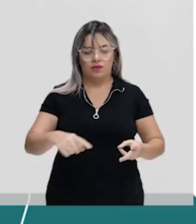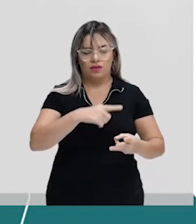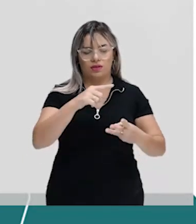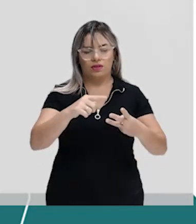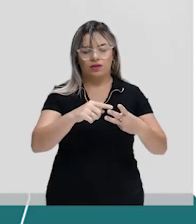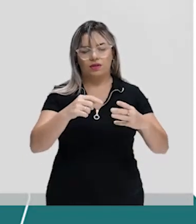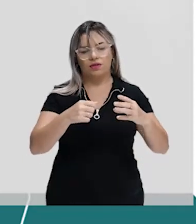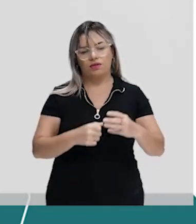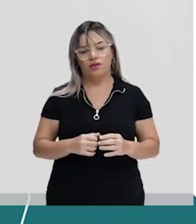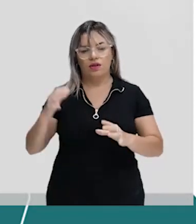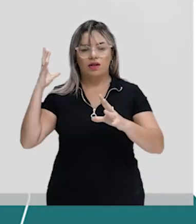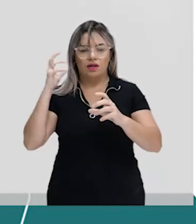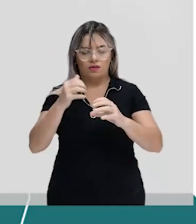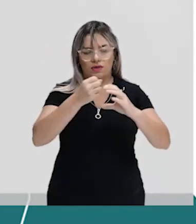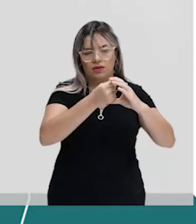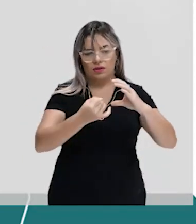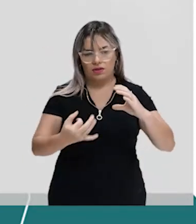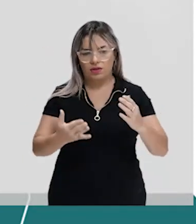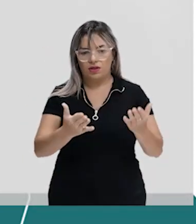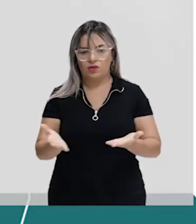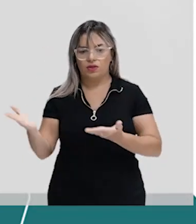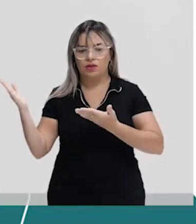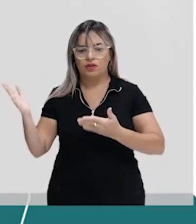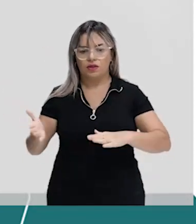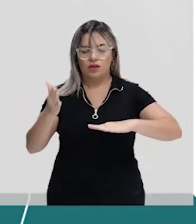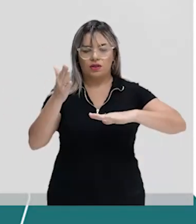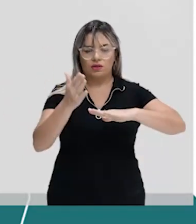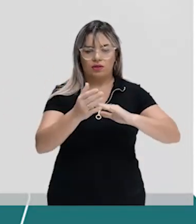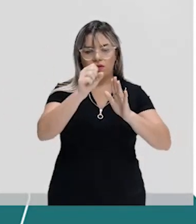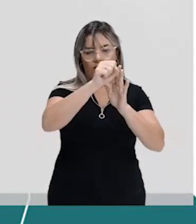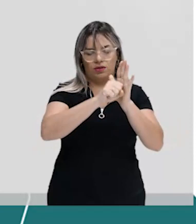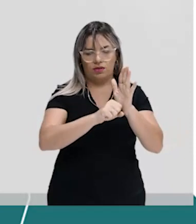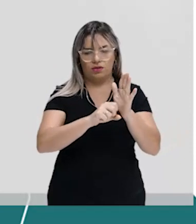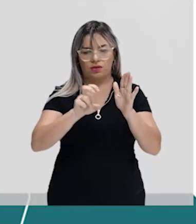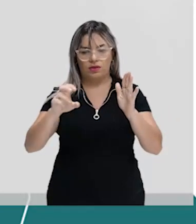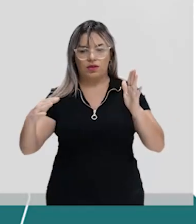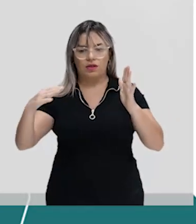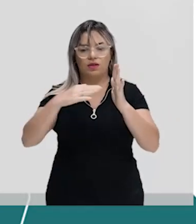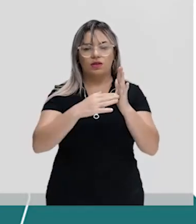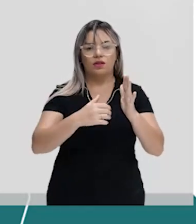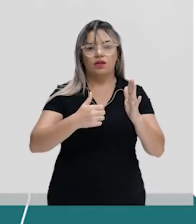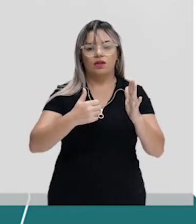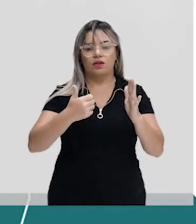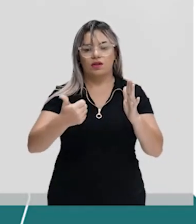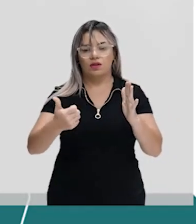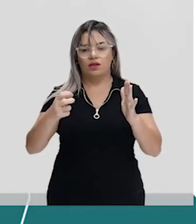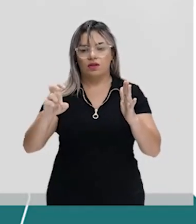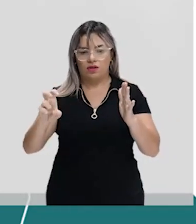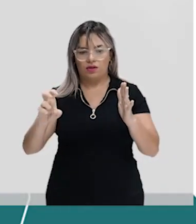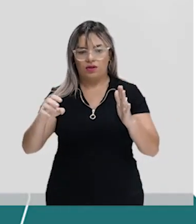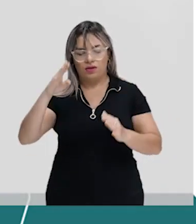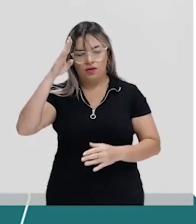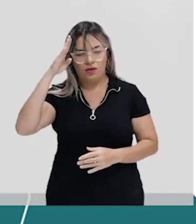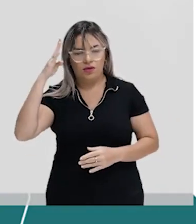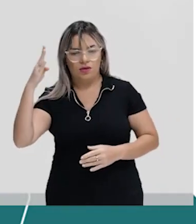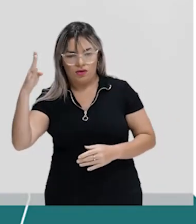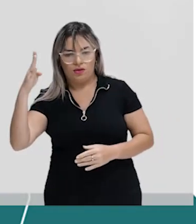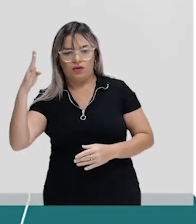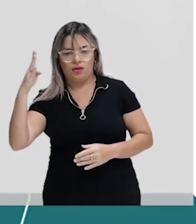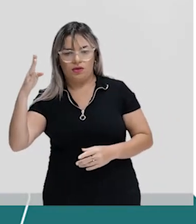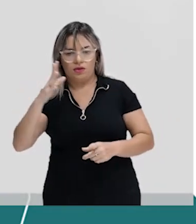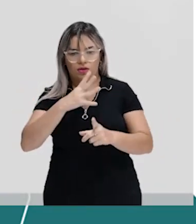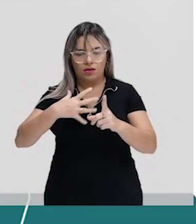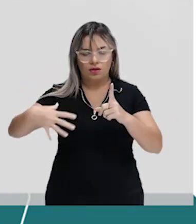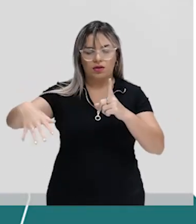chuchus, no século V ao século XV, o principal atributo da sociedade era o quê? A religião. Lembra? Eu acabei de